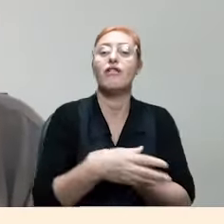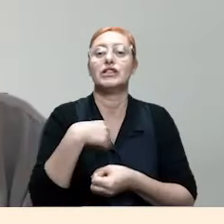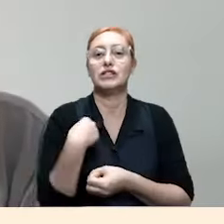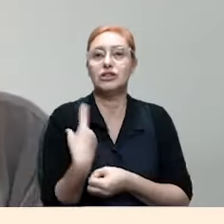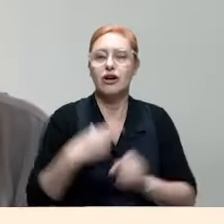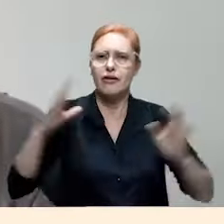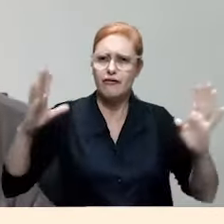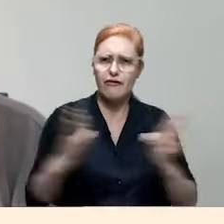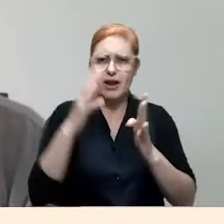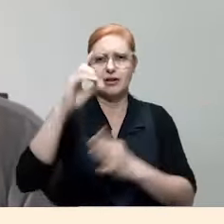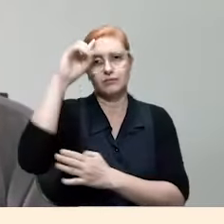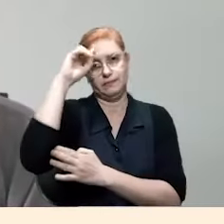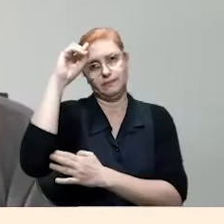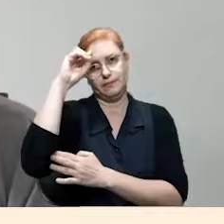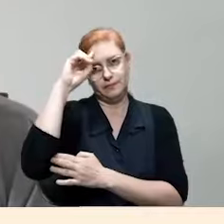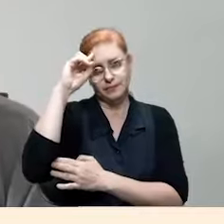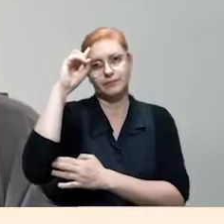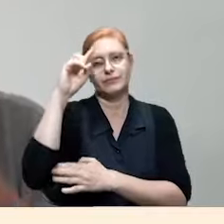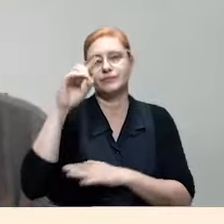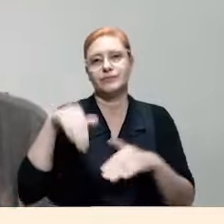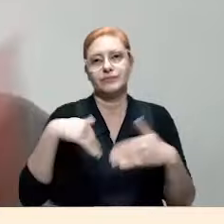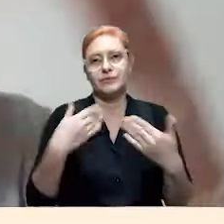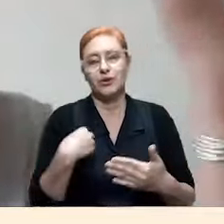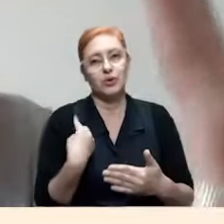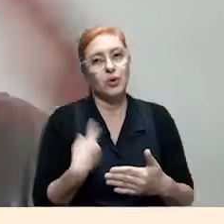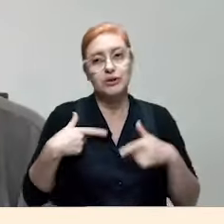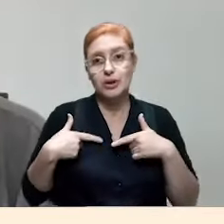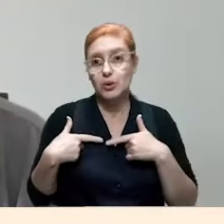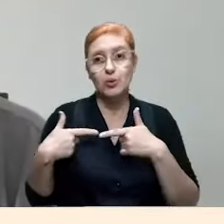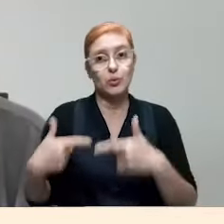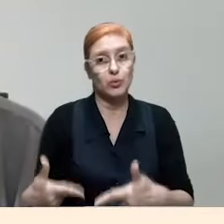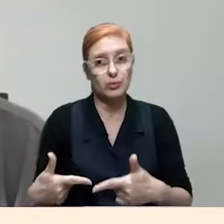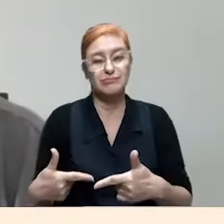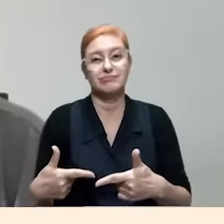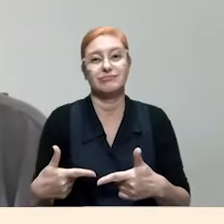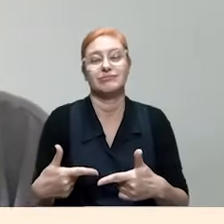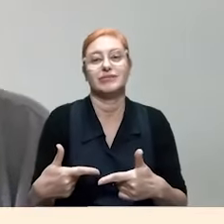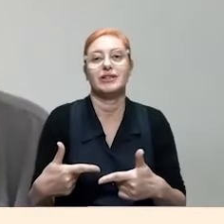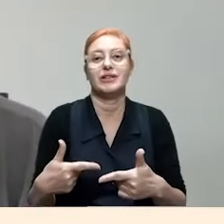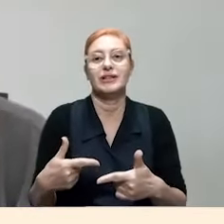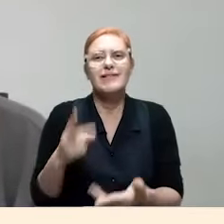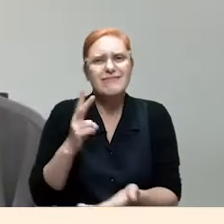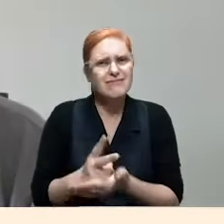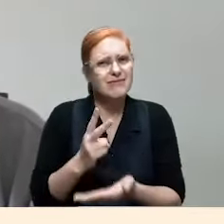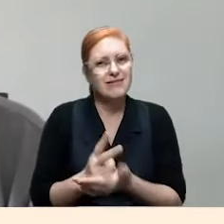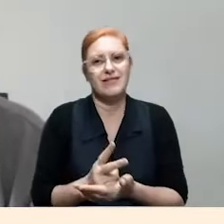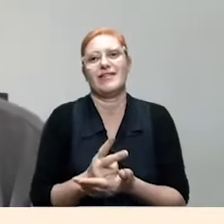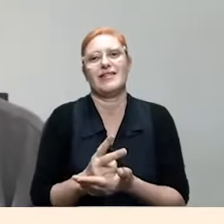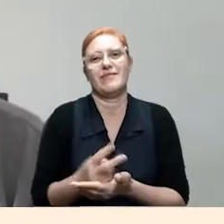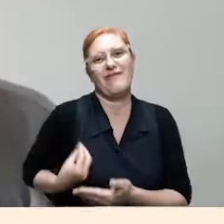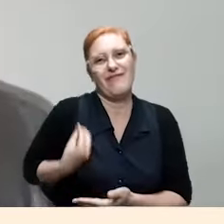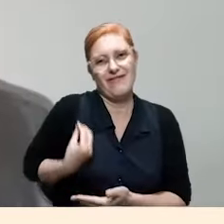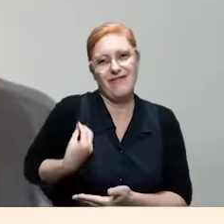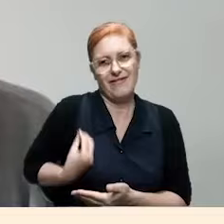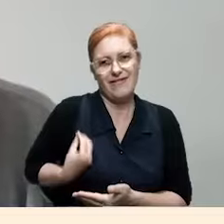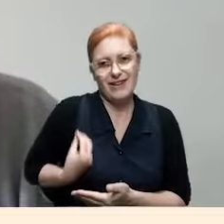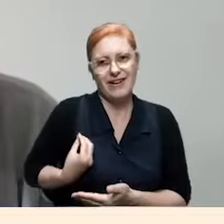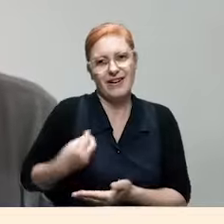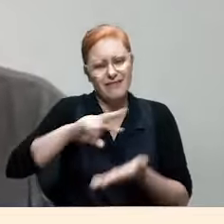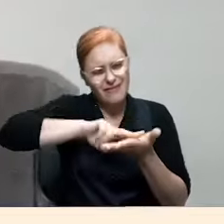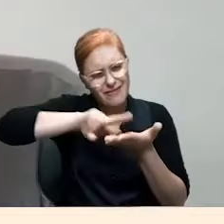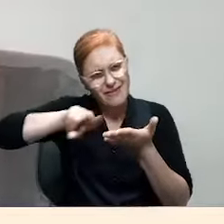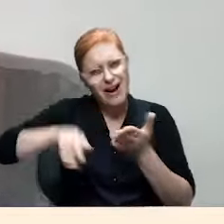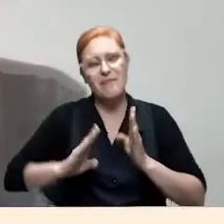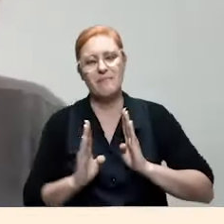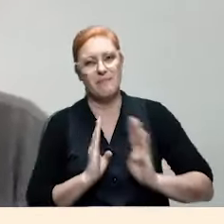dia. Portanto, a nossa luta certamente viverá muitas e muitas ondas.